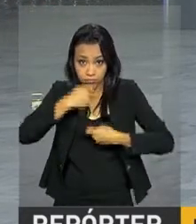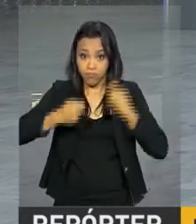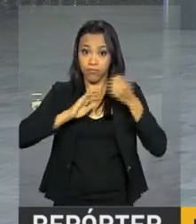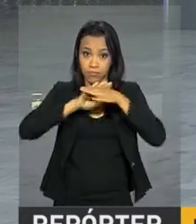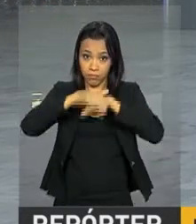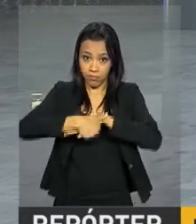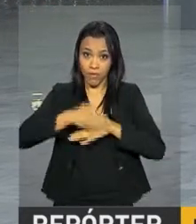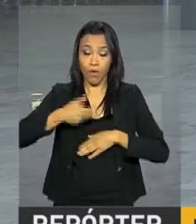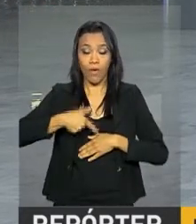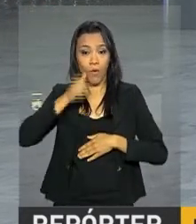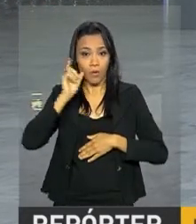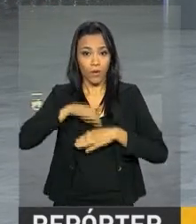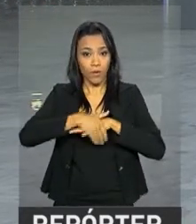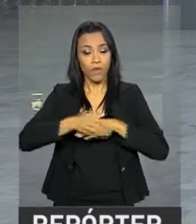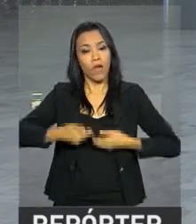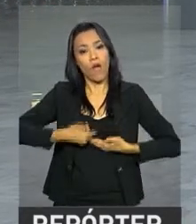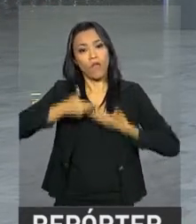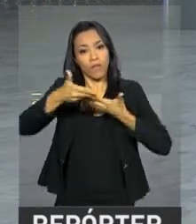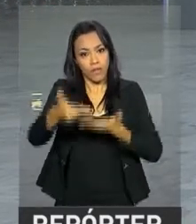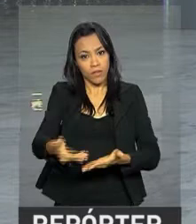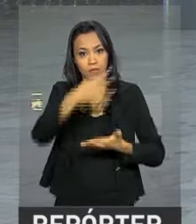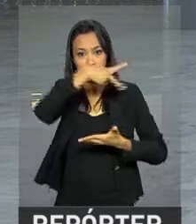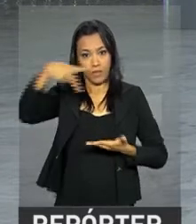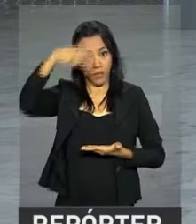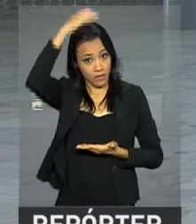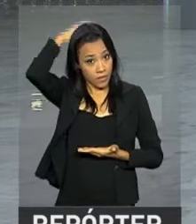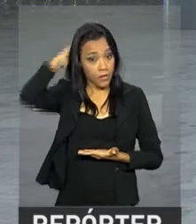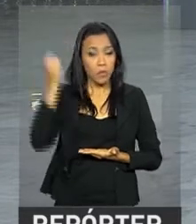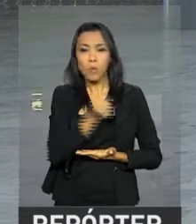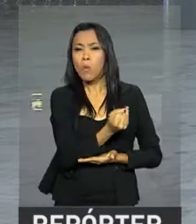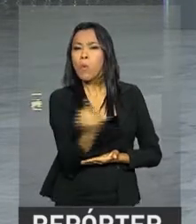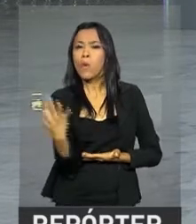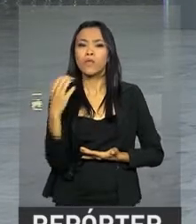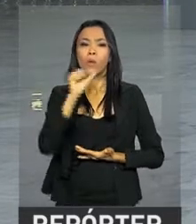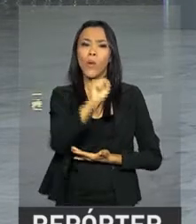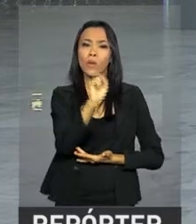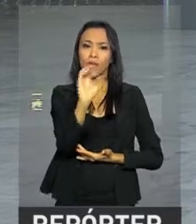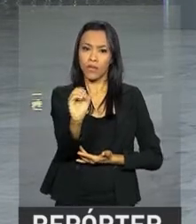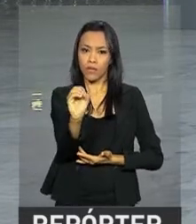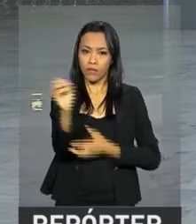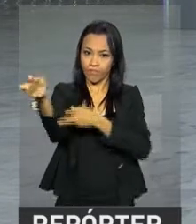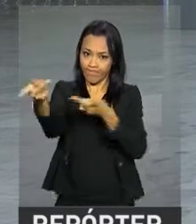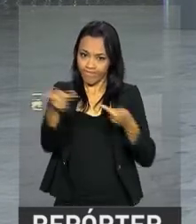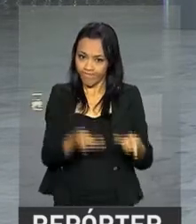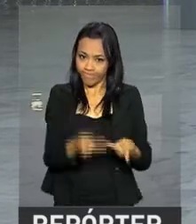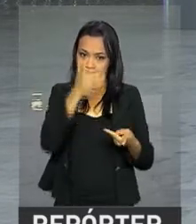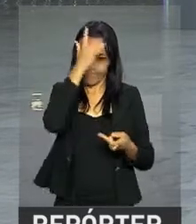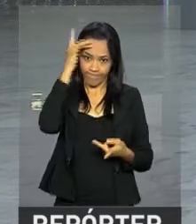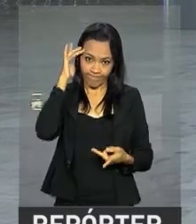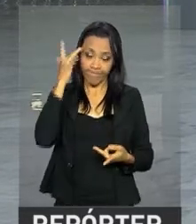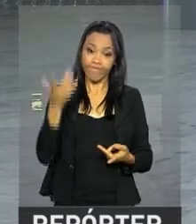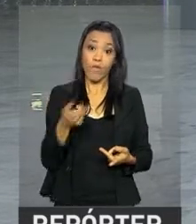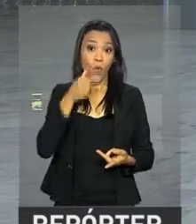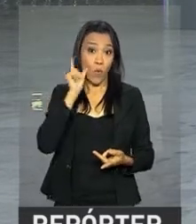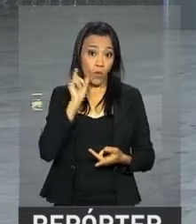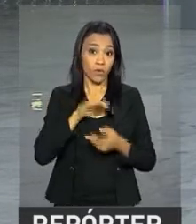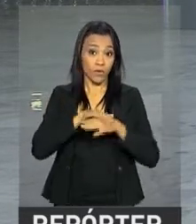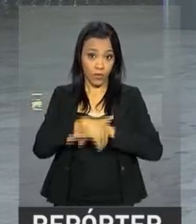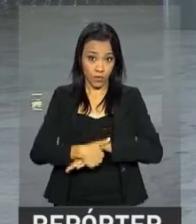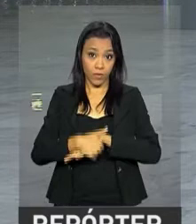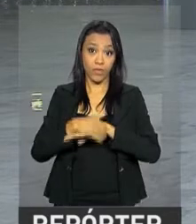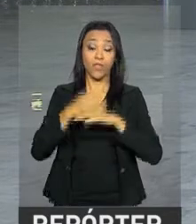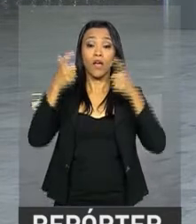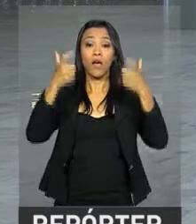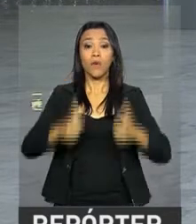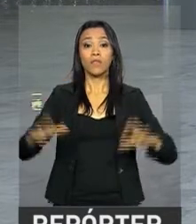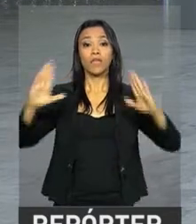michel temer os senadores participaram portanto cerca de 80 convidados esse encontro como eu falei então aconteceu na noite de ontem no palácio da alvorada